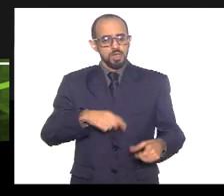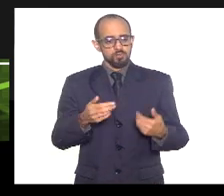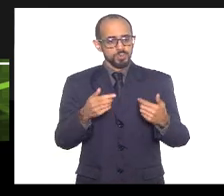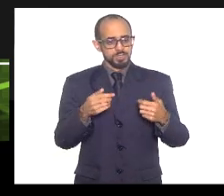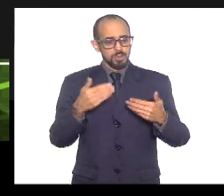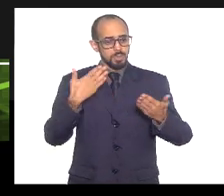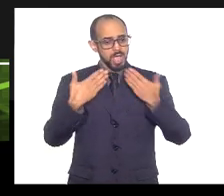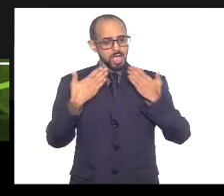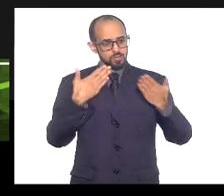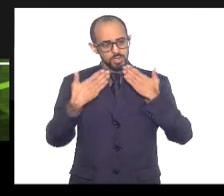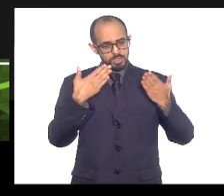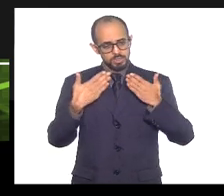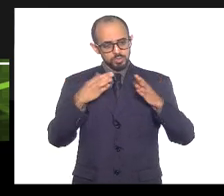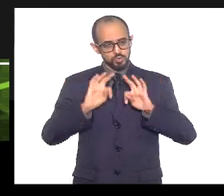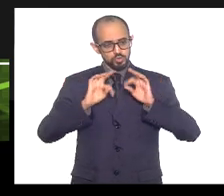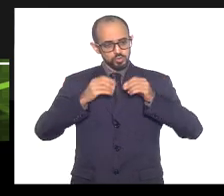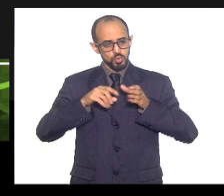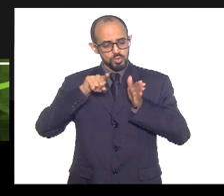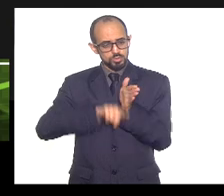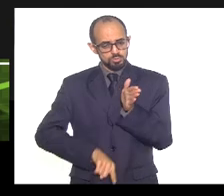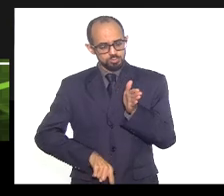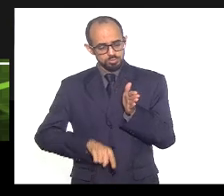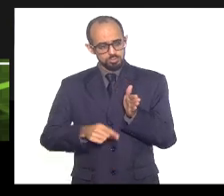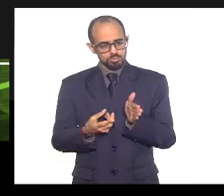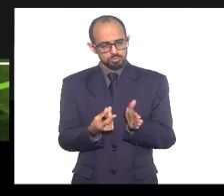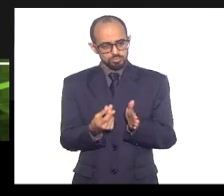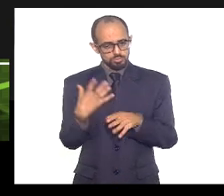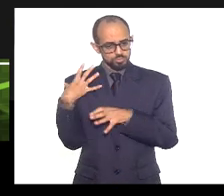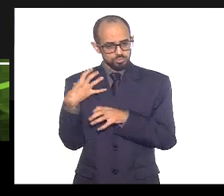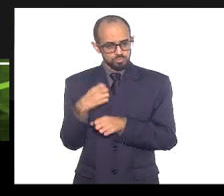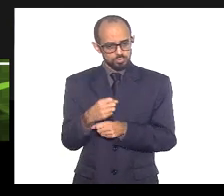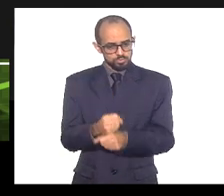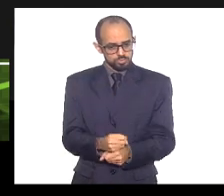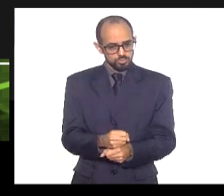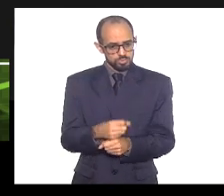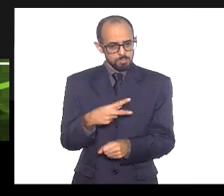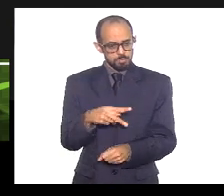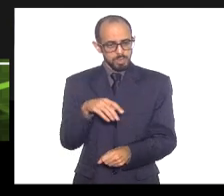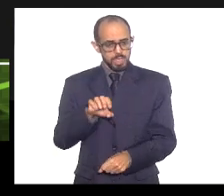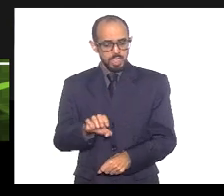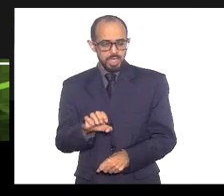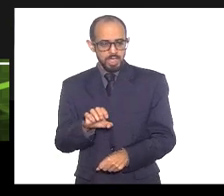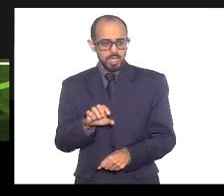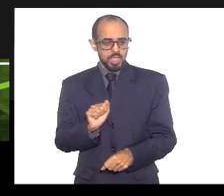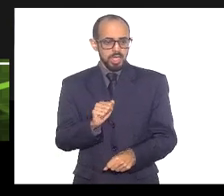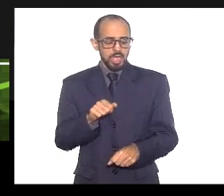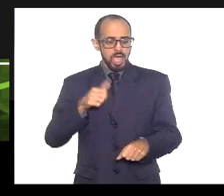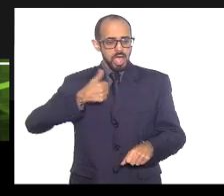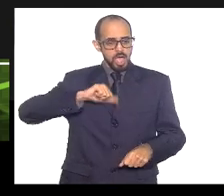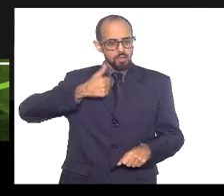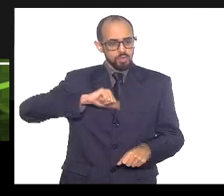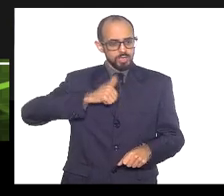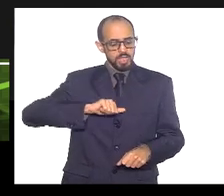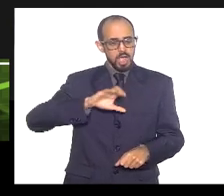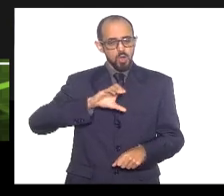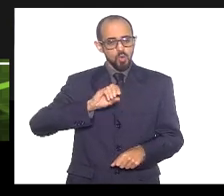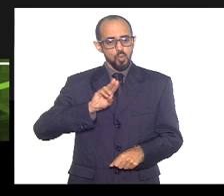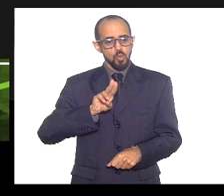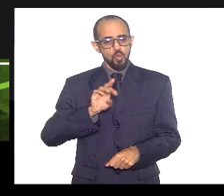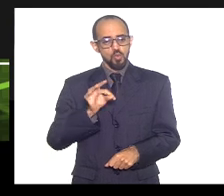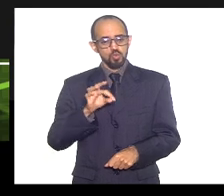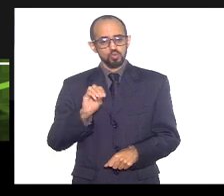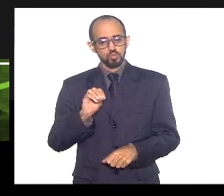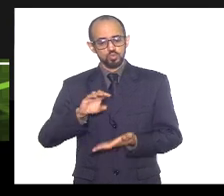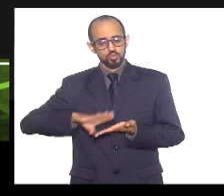das deduções das bases de cálculo da participação especial, analisar o custo dessas tarifas,